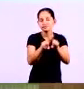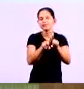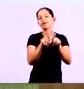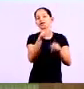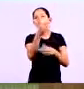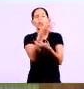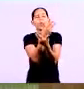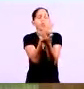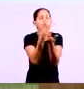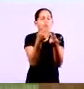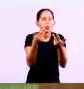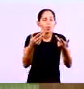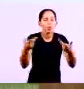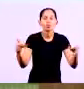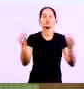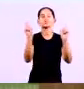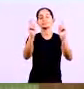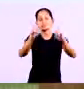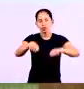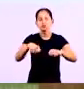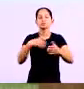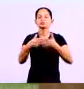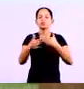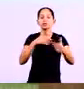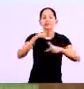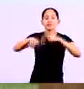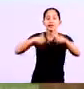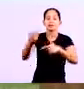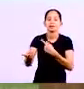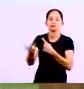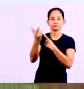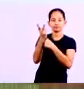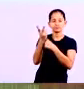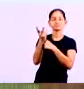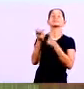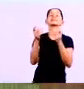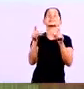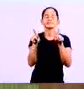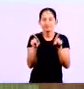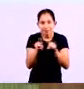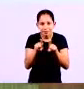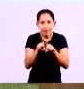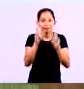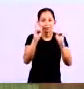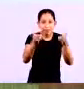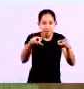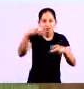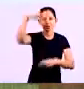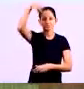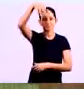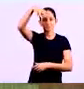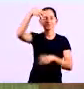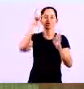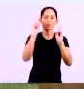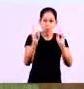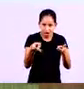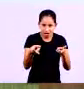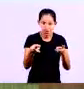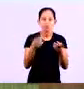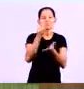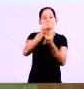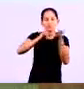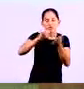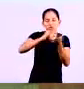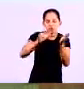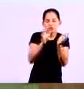compra qualquer coisa ou qualquer serviço, quando você recebe a sua energia elétrica, tem tributo. Então a